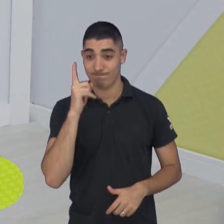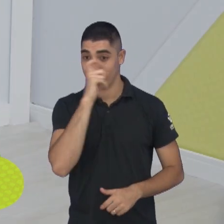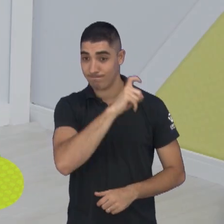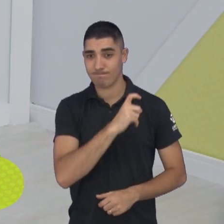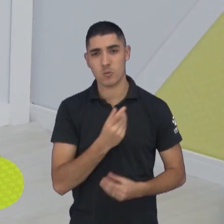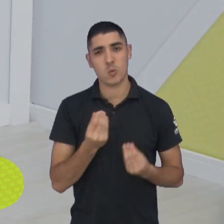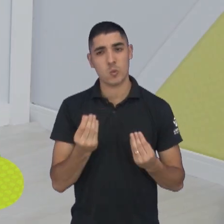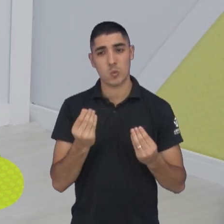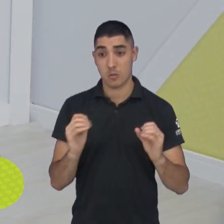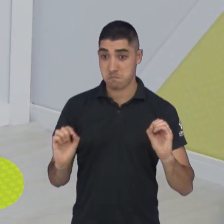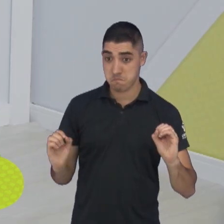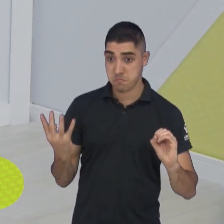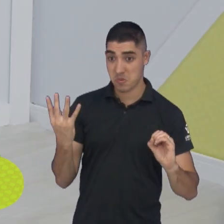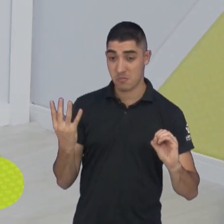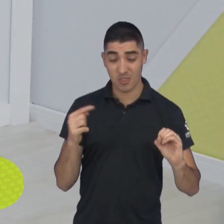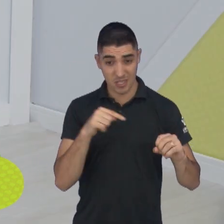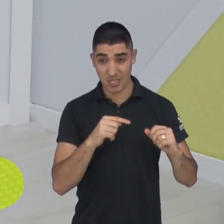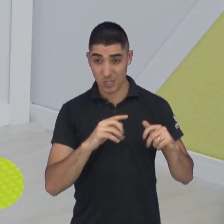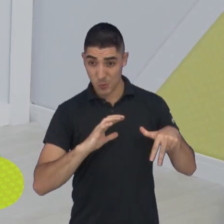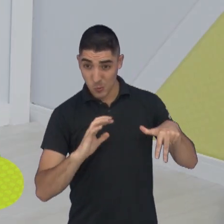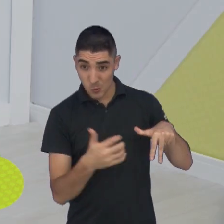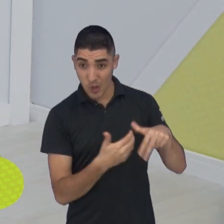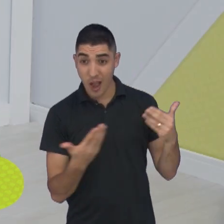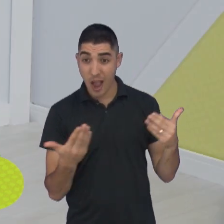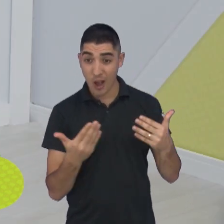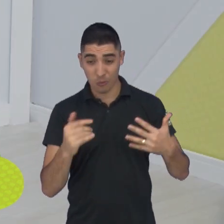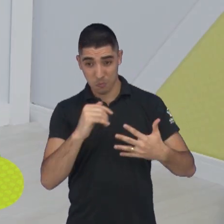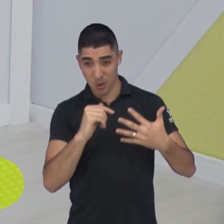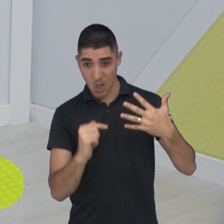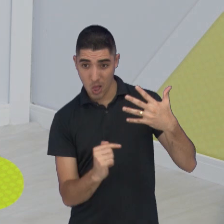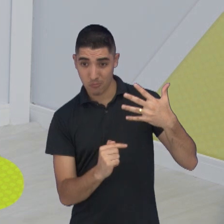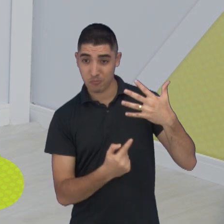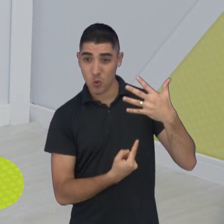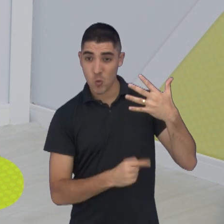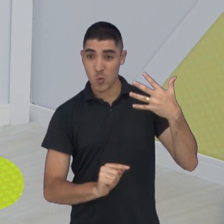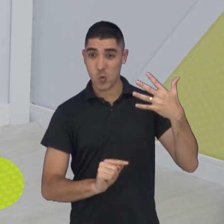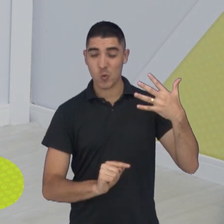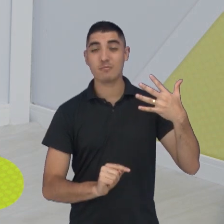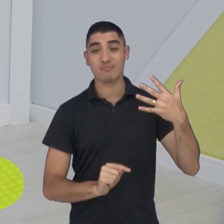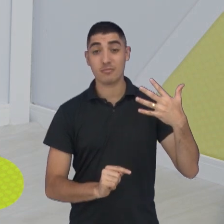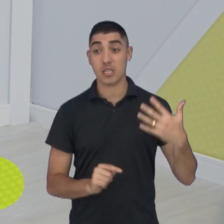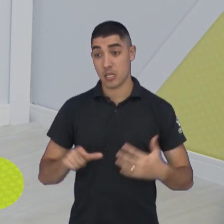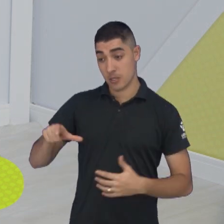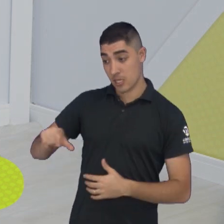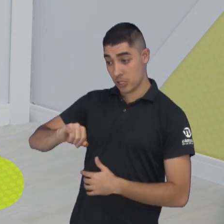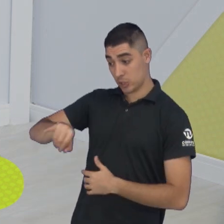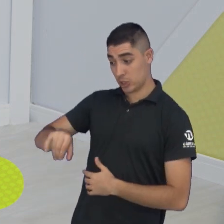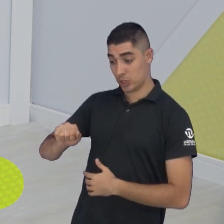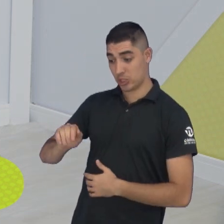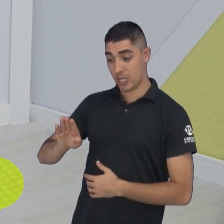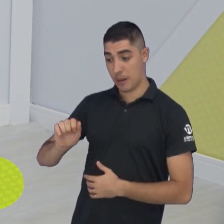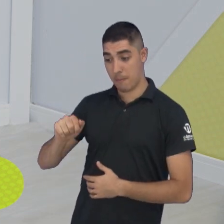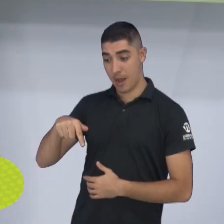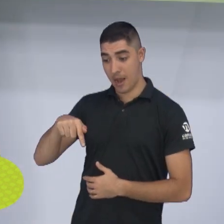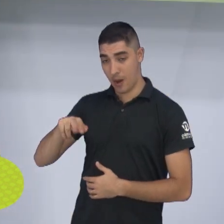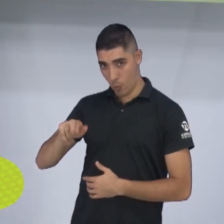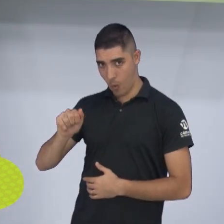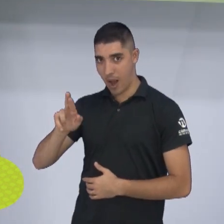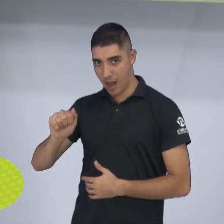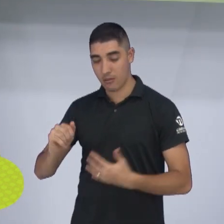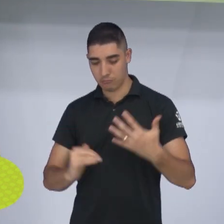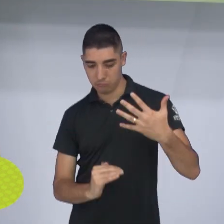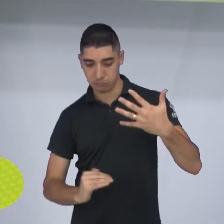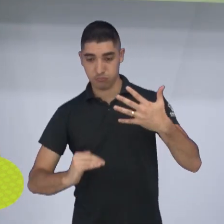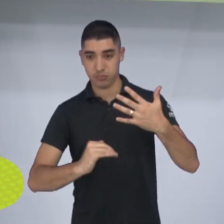para o Jabaquara. Jogou o Joseense para a lanterna do Sulfitão 2024 e o Jabaquara saiu da lanterna. São Joseense